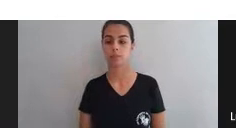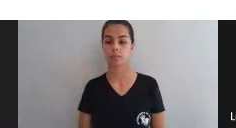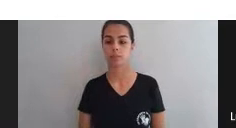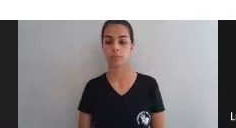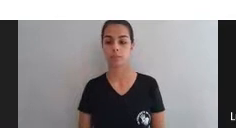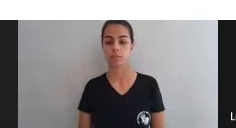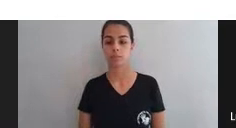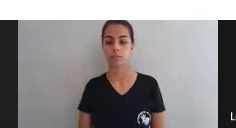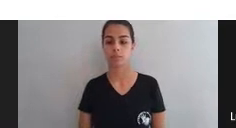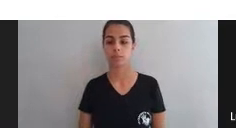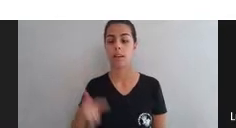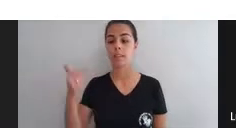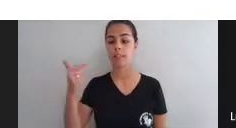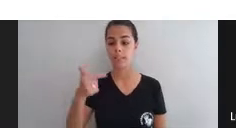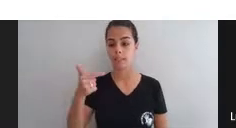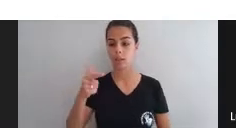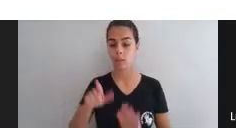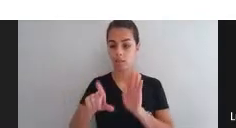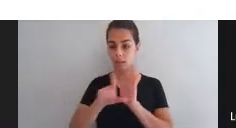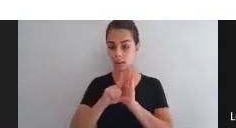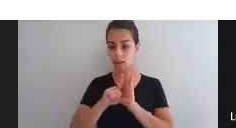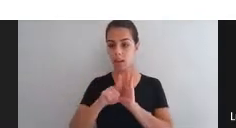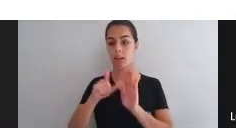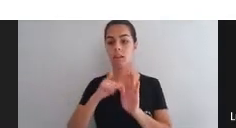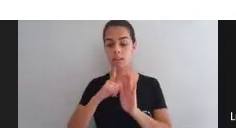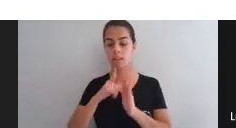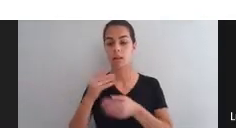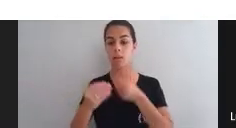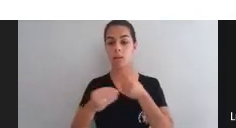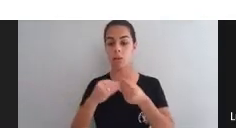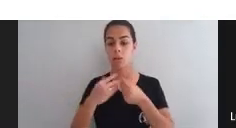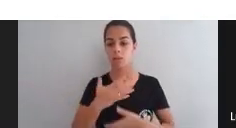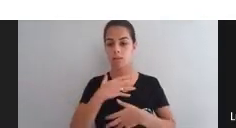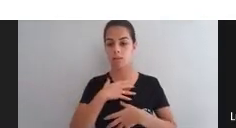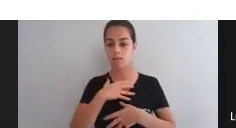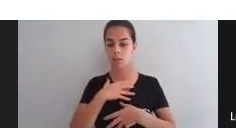A segunda lei, ela tem uma forma de a gente escrever ela